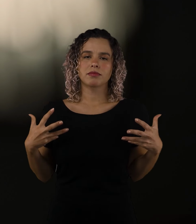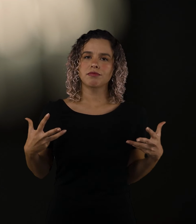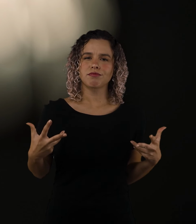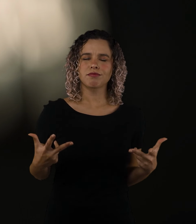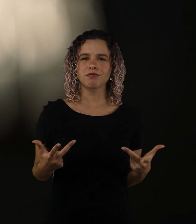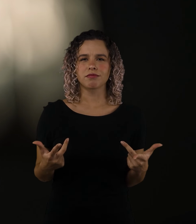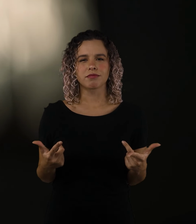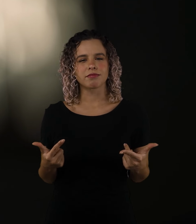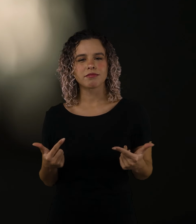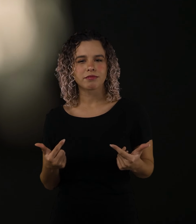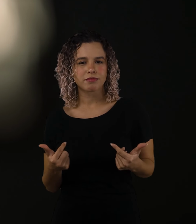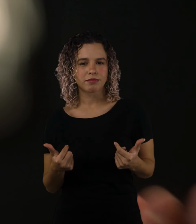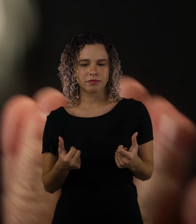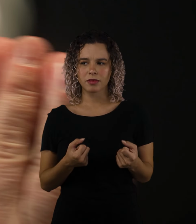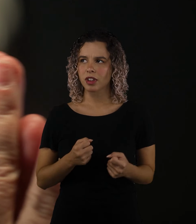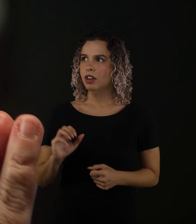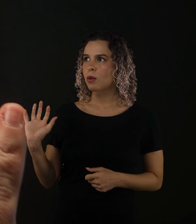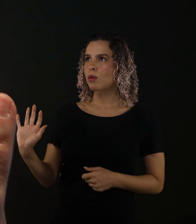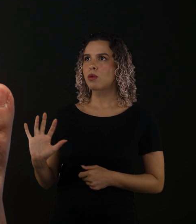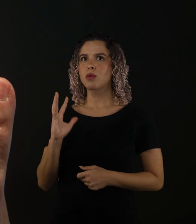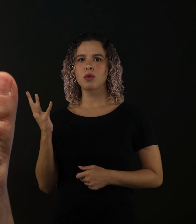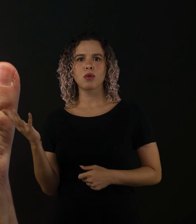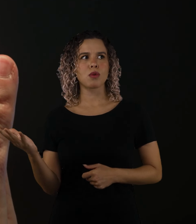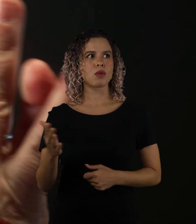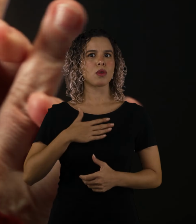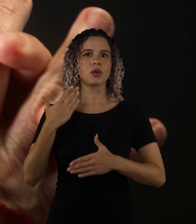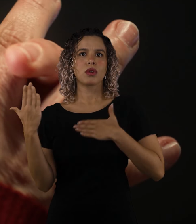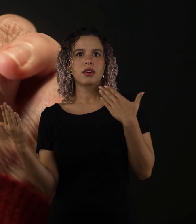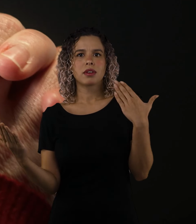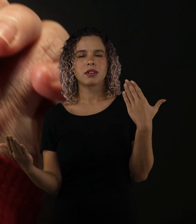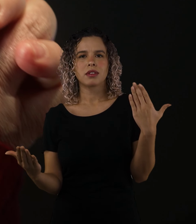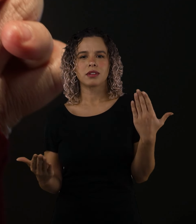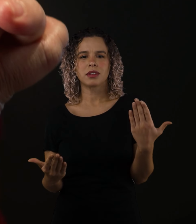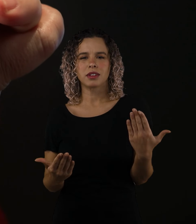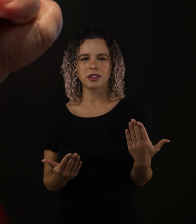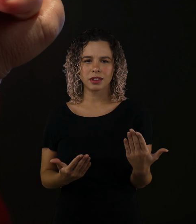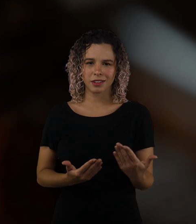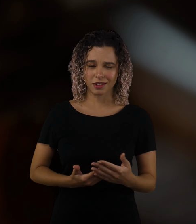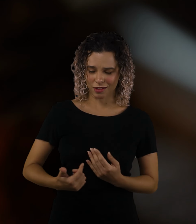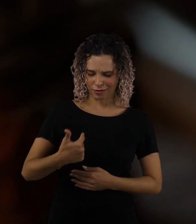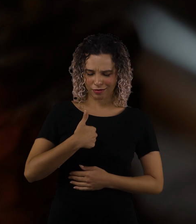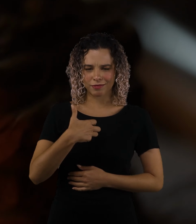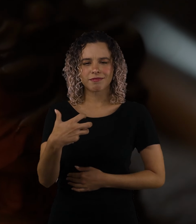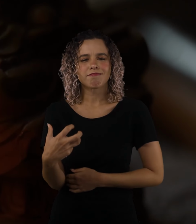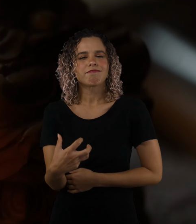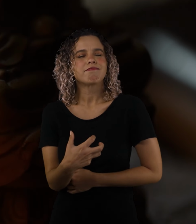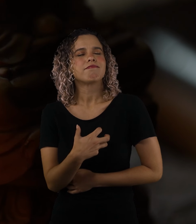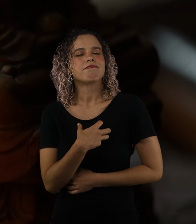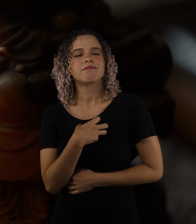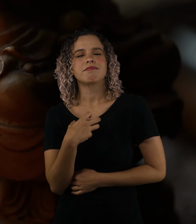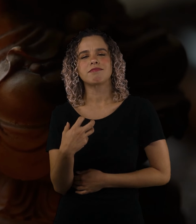extraordinary. Something's gotta hold on me. Ela chora e une as mãos. I get